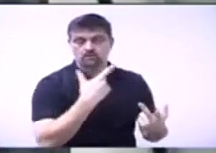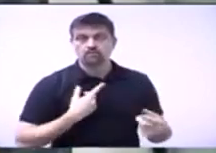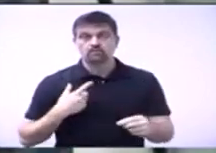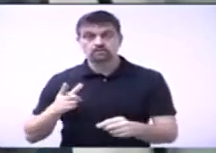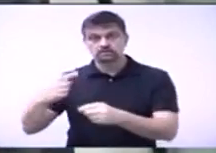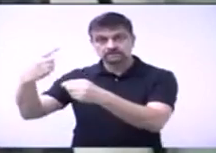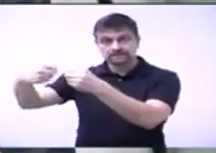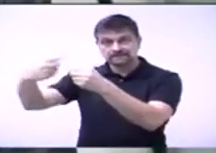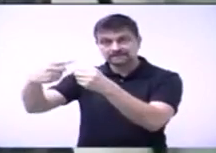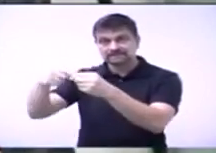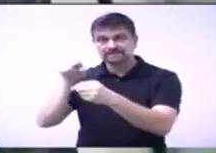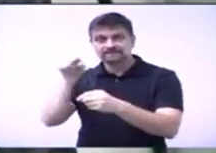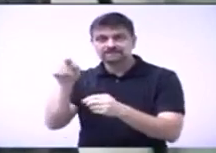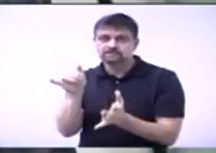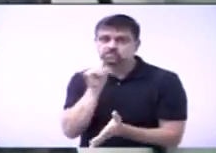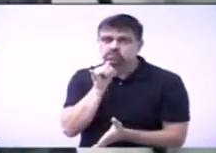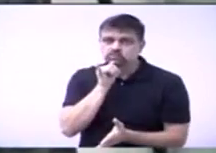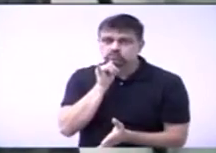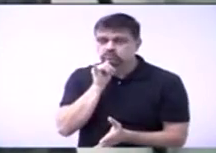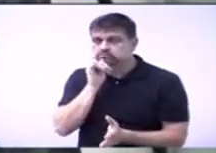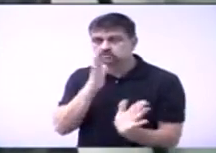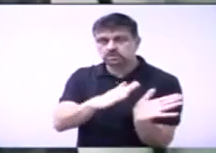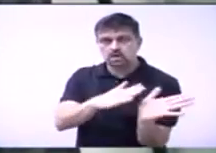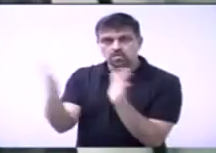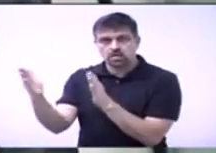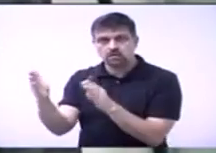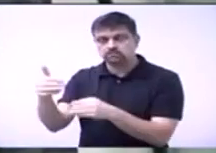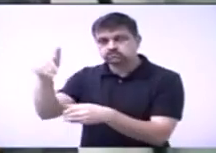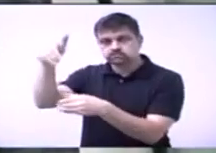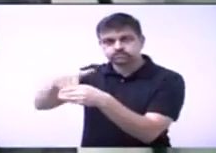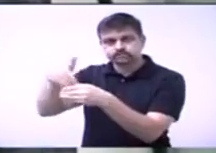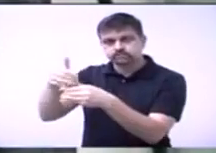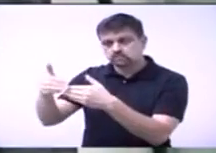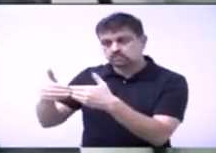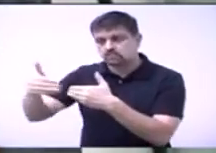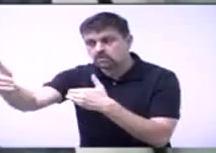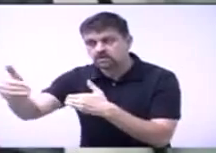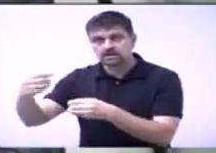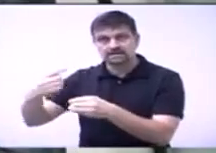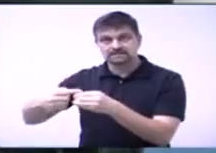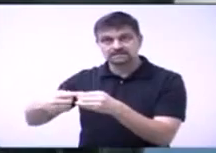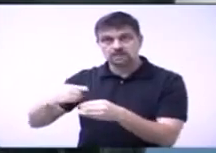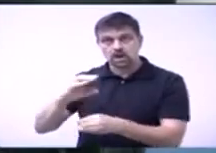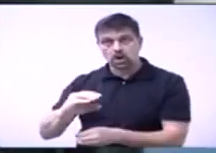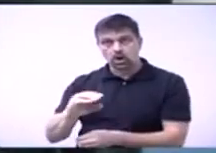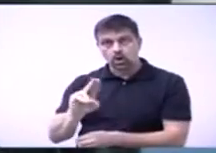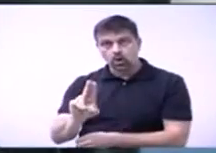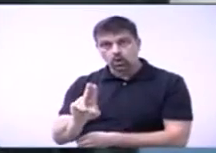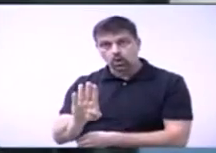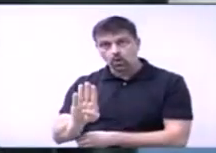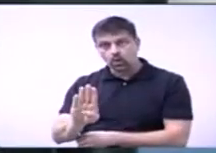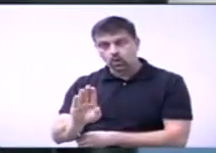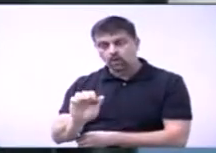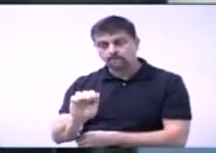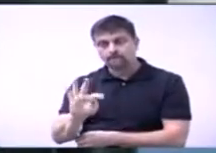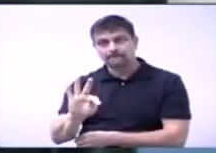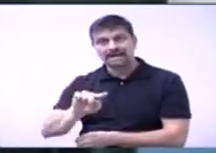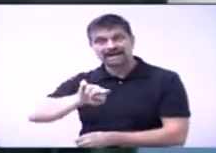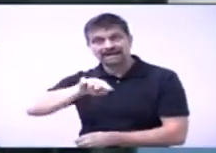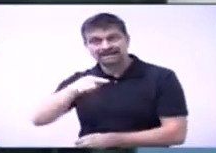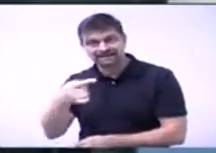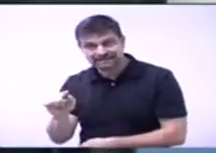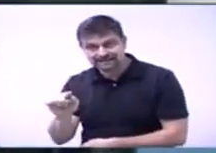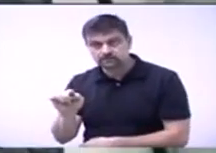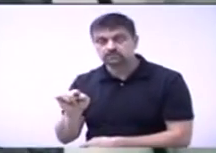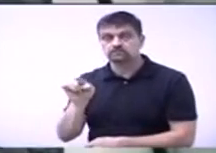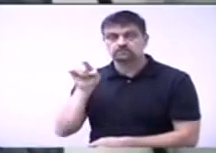projeto estava tramitando de maneira muito parecida, é a cidade de Cubatão. E, recentemente,